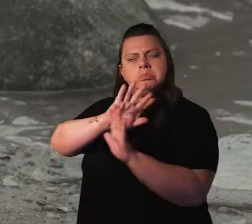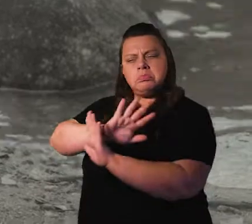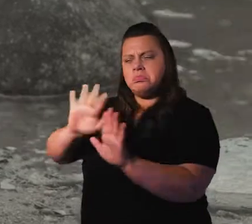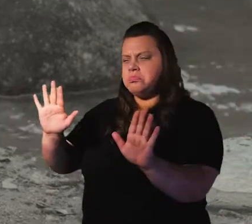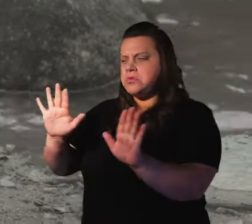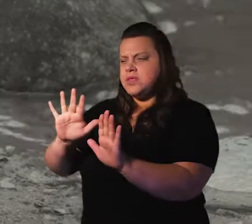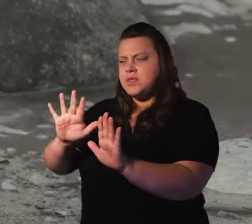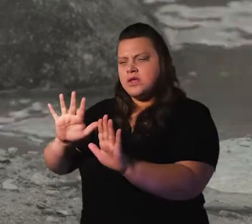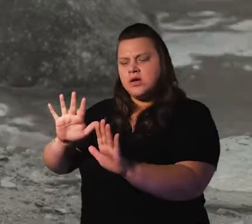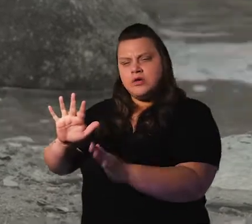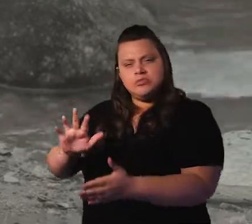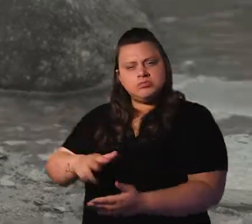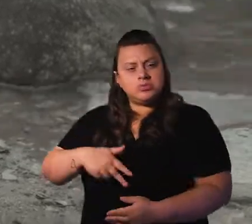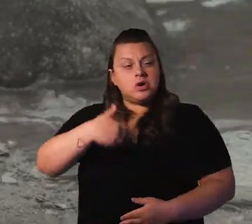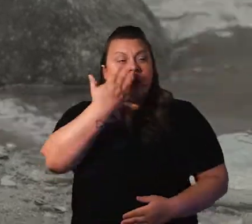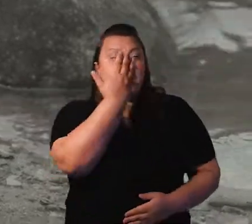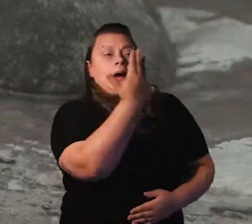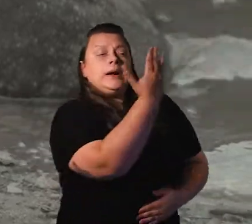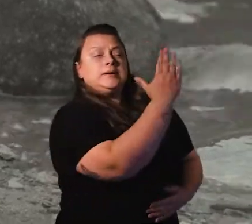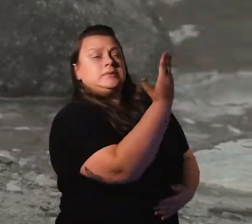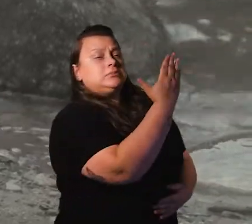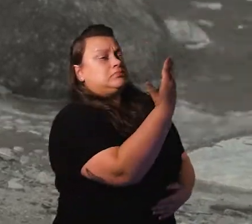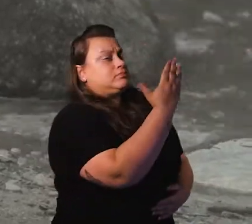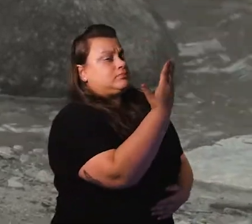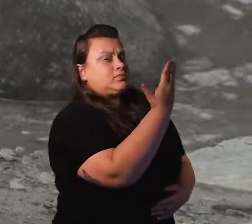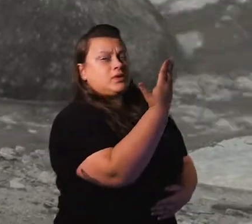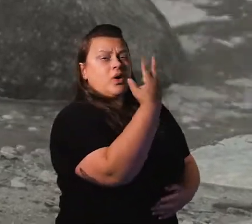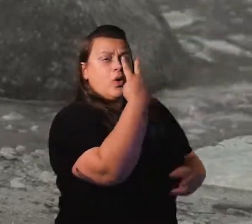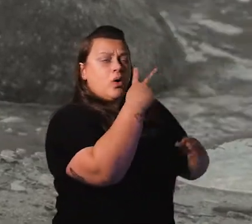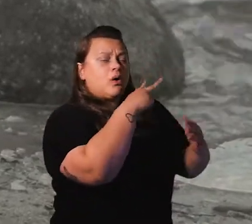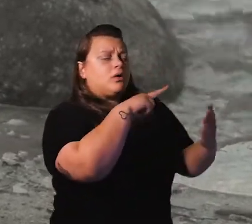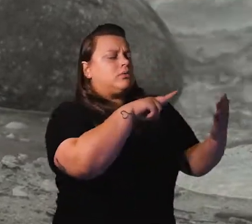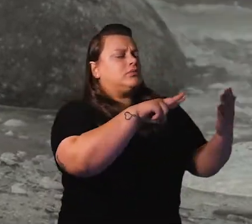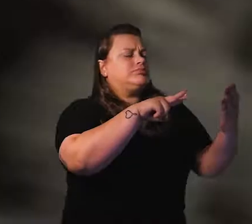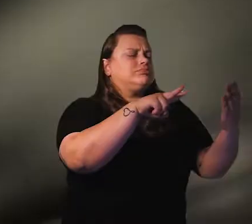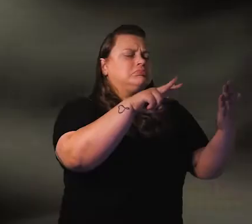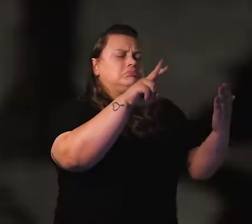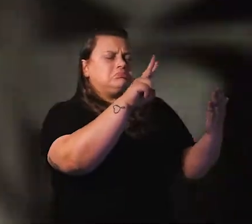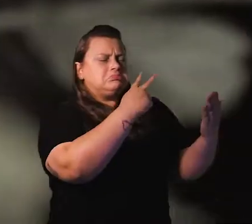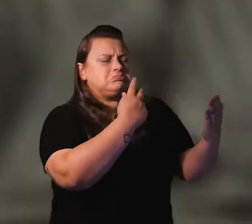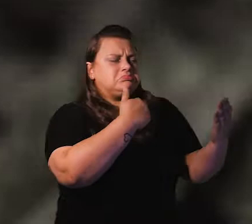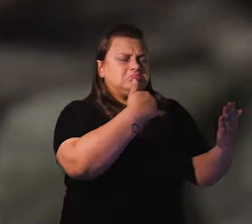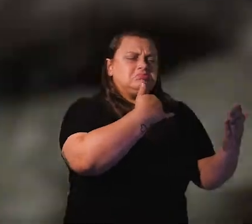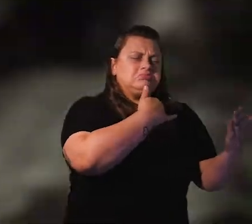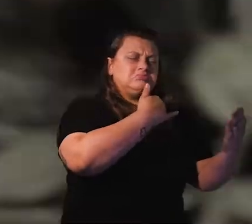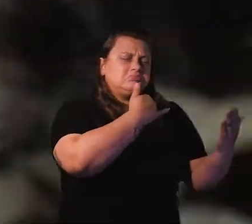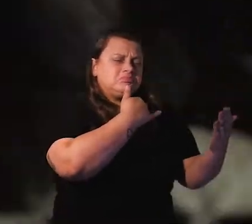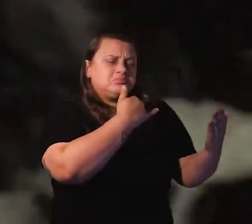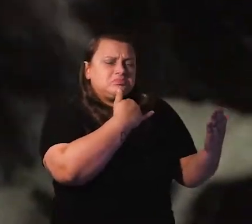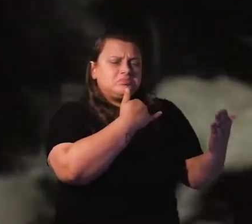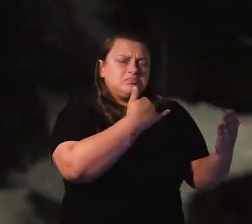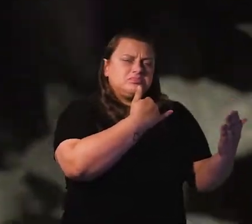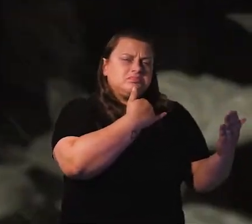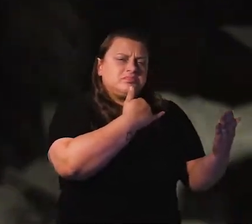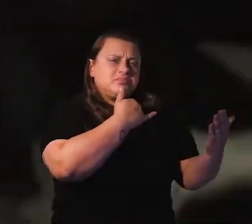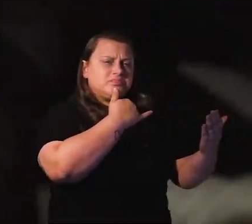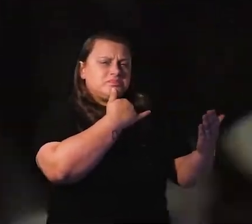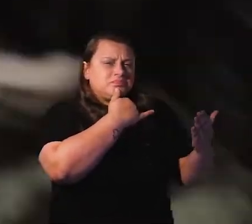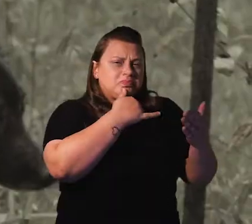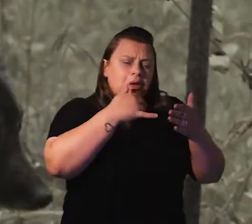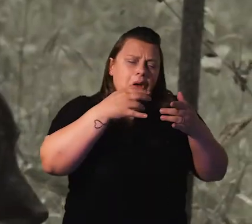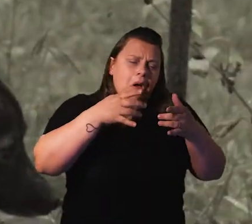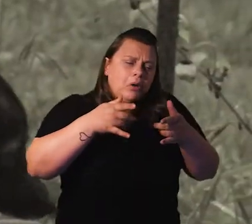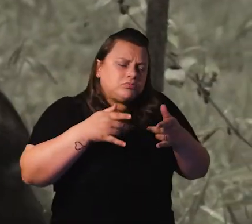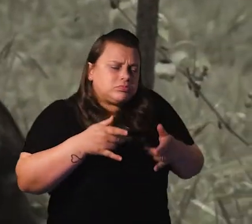Em frente ao espelho Olhar opaco a sala